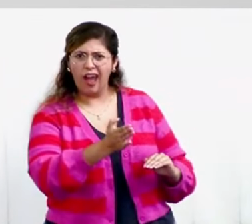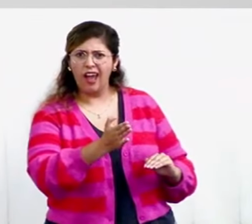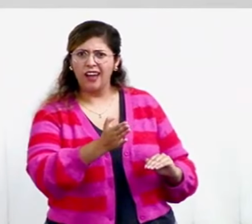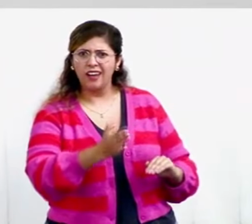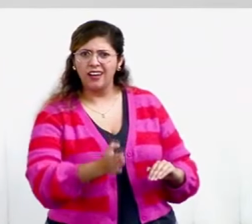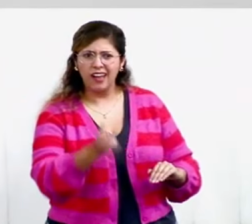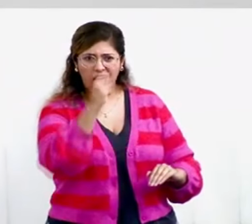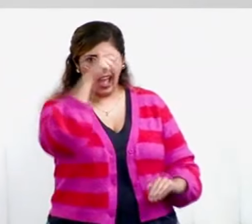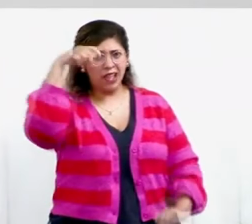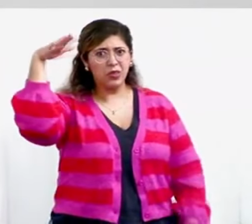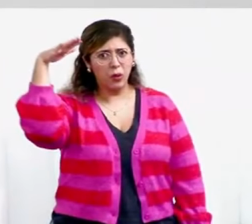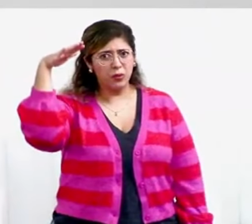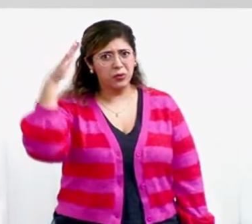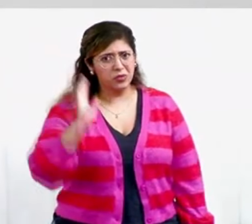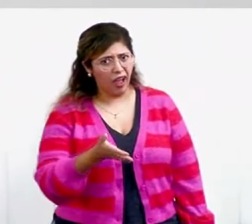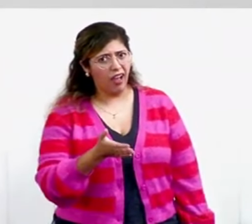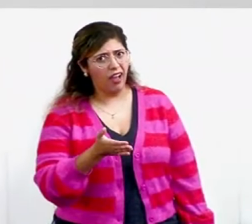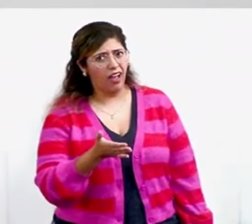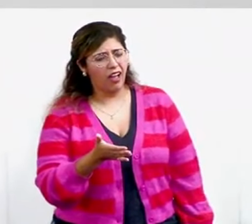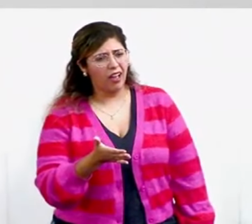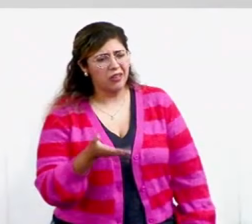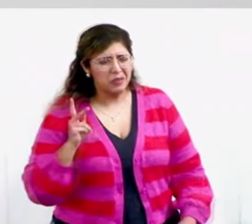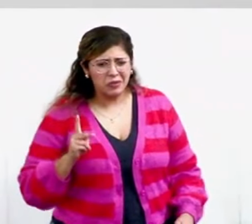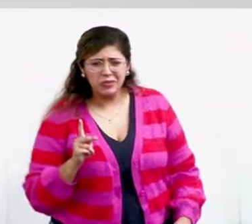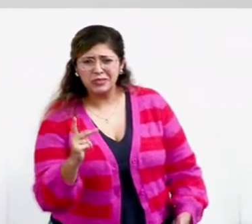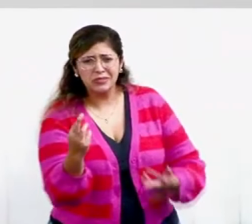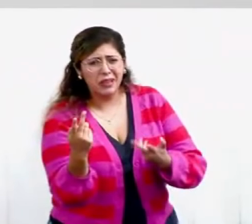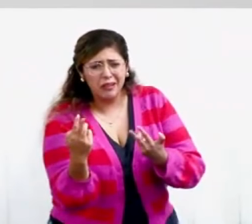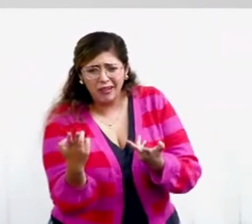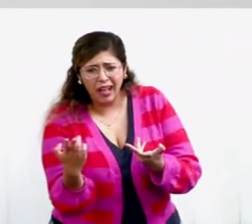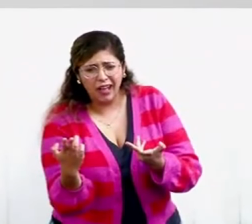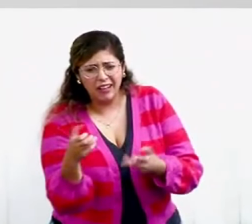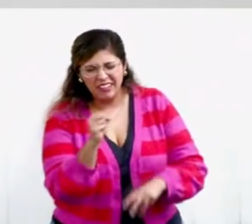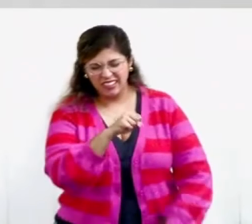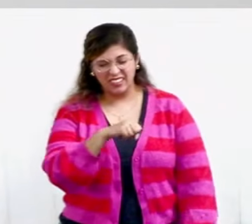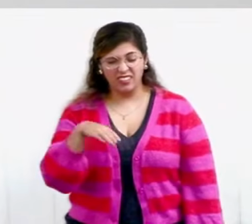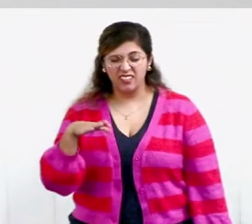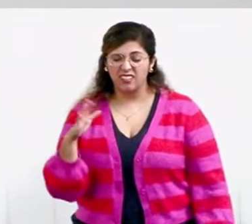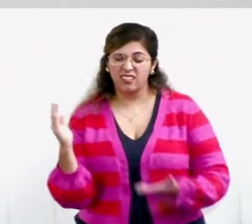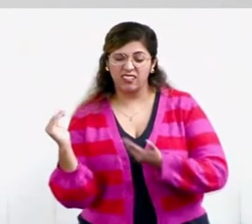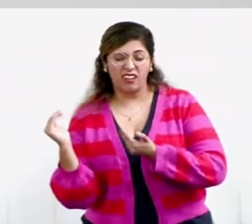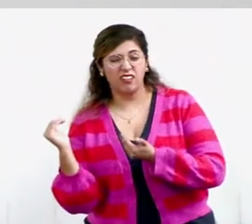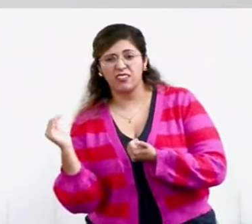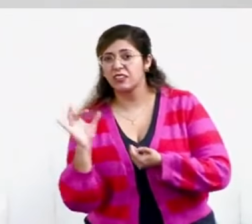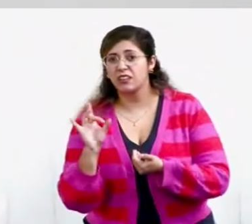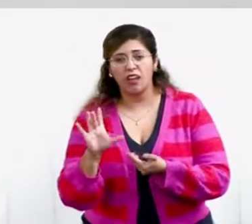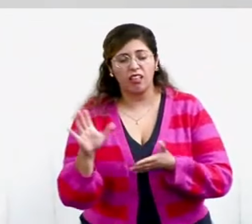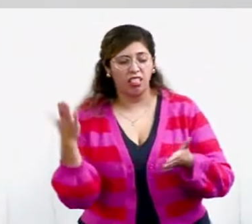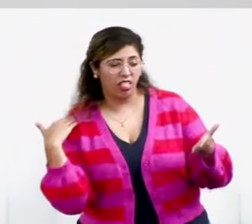nessa meninice? Por que da sua boca só sai besteira?